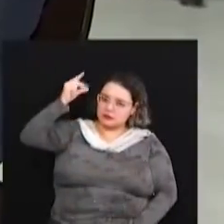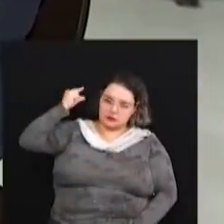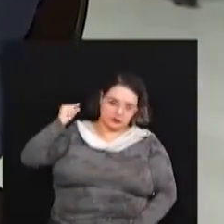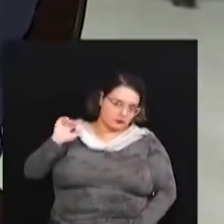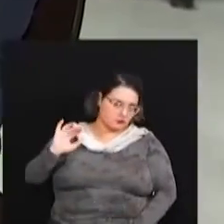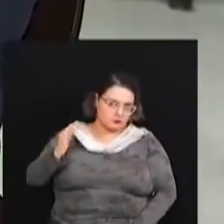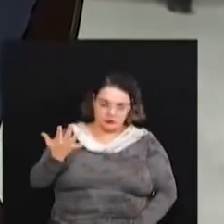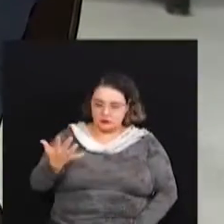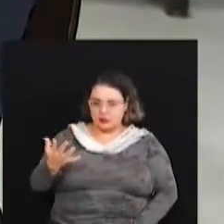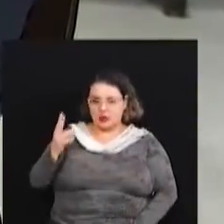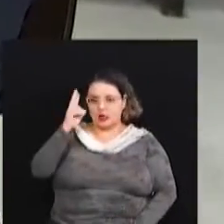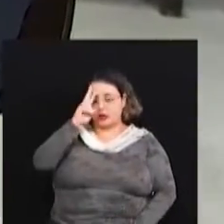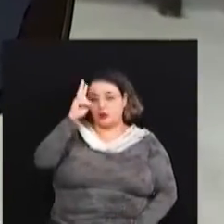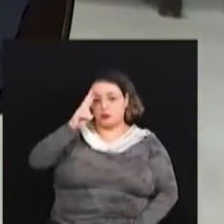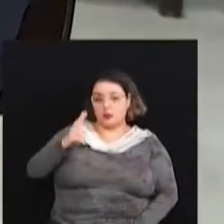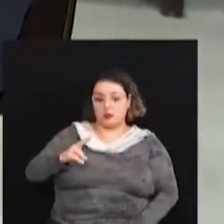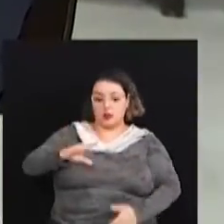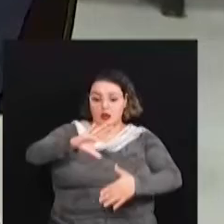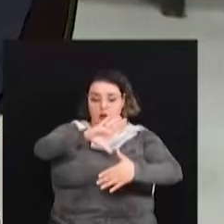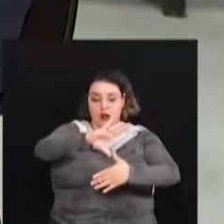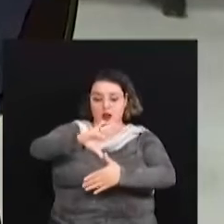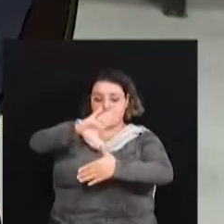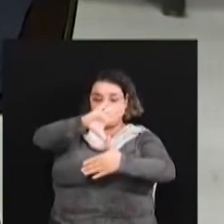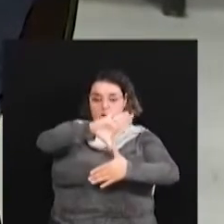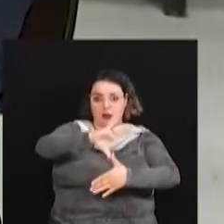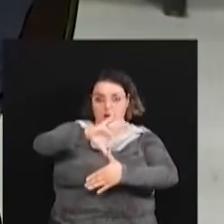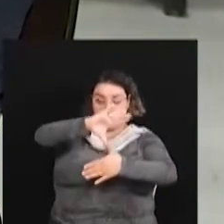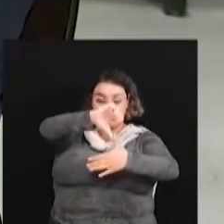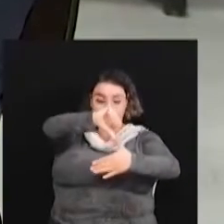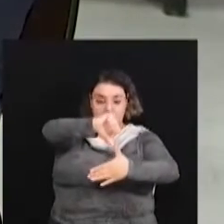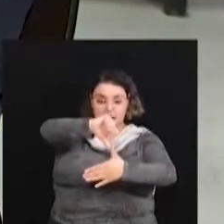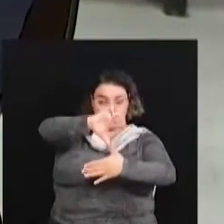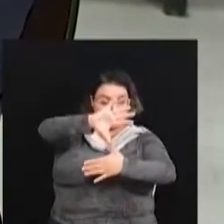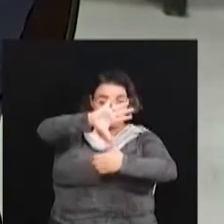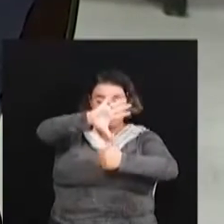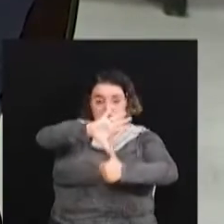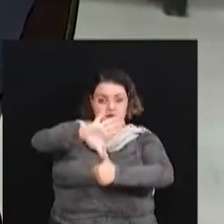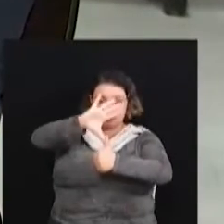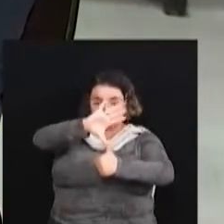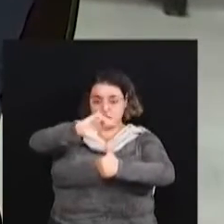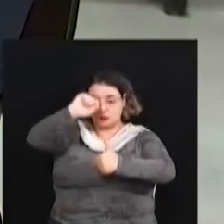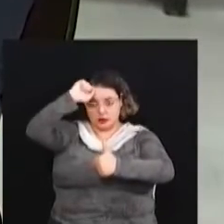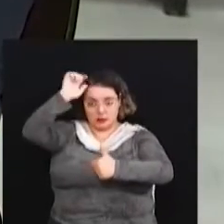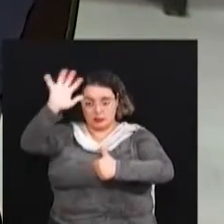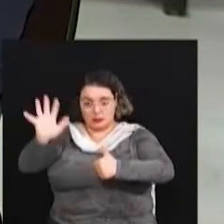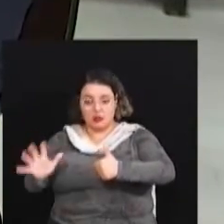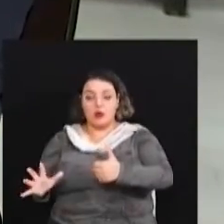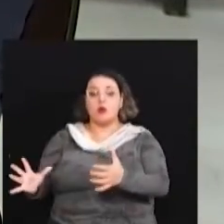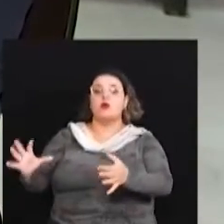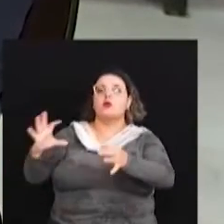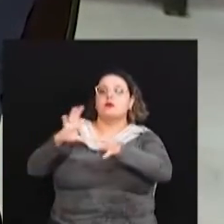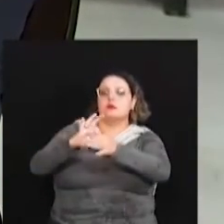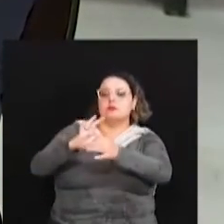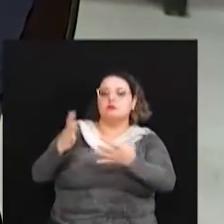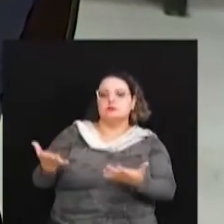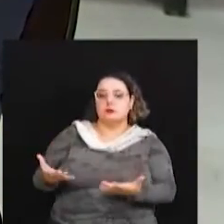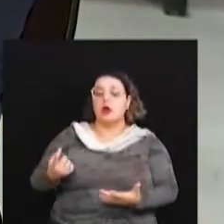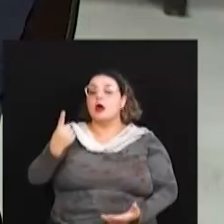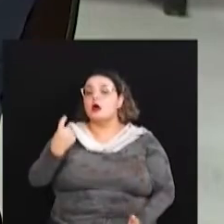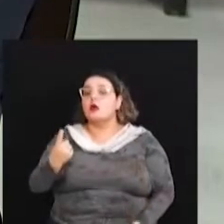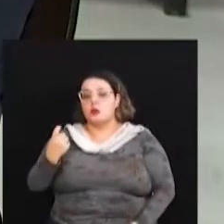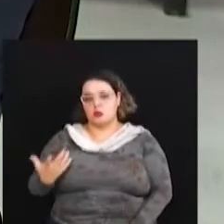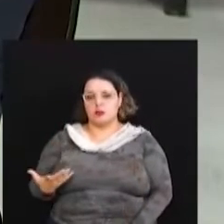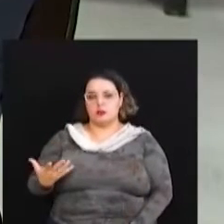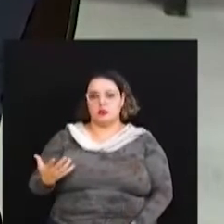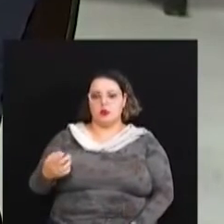né? Basta lembrar que a América do Sul e a África já estiveram unidas há pouco mais de 100 milhões de anos. Isso era um único